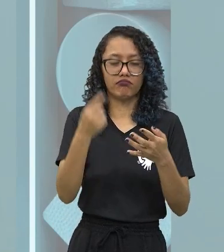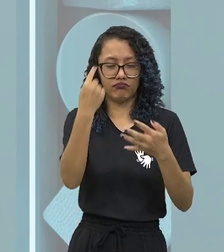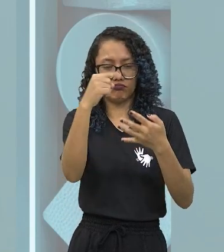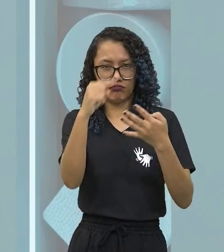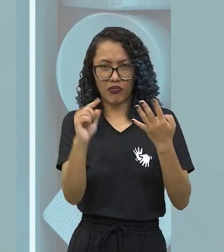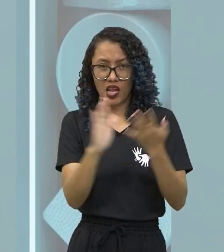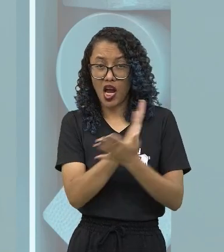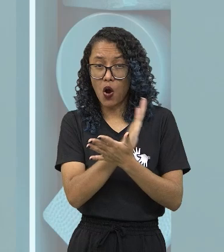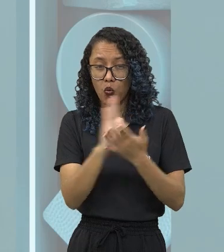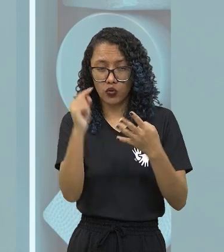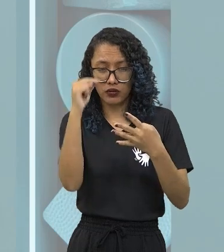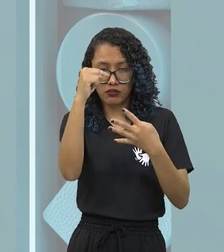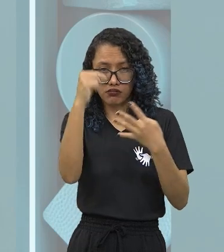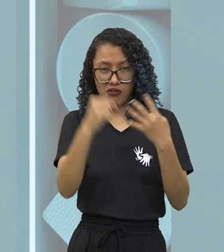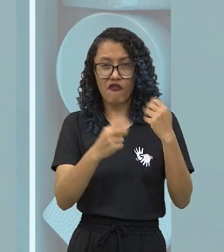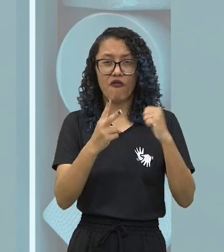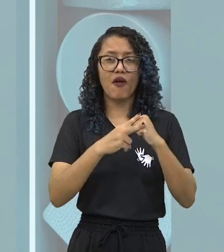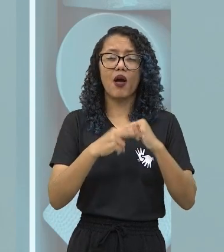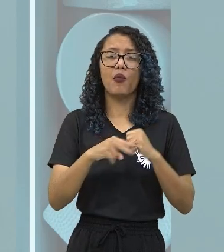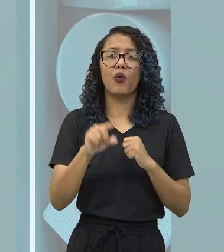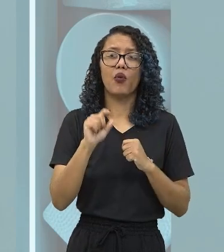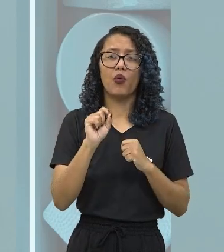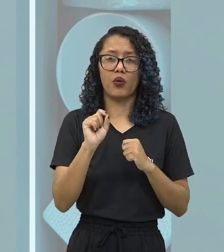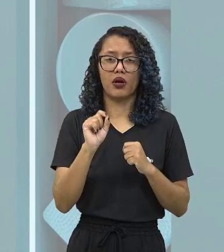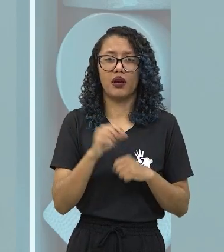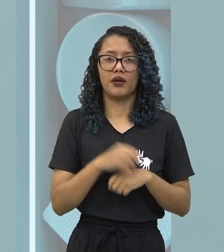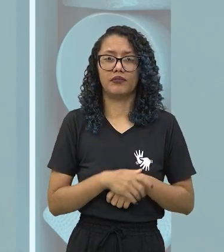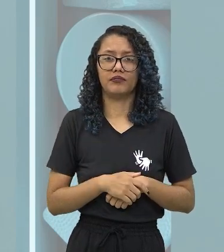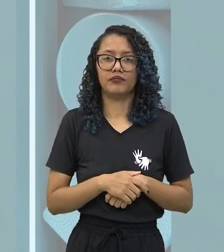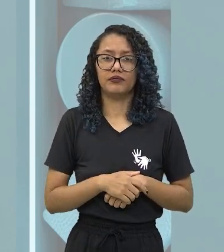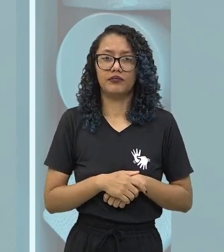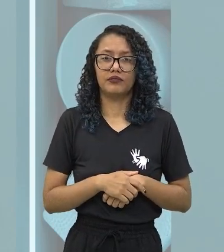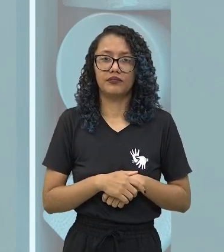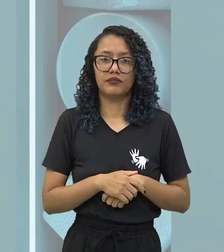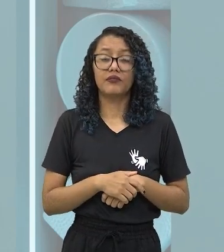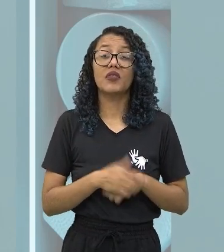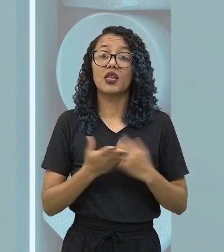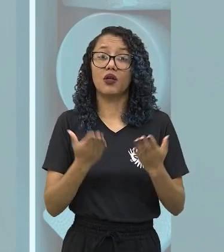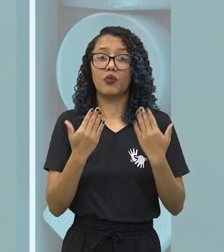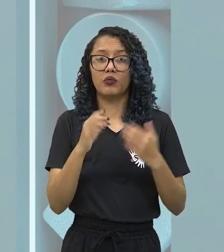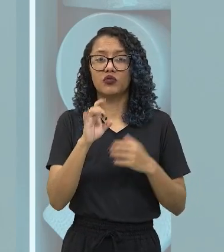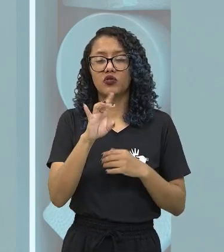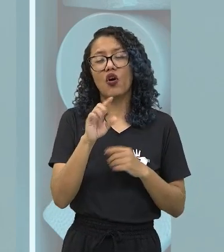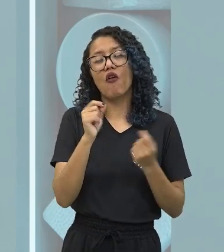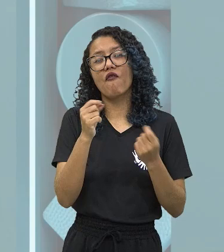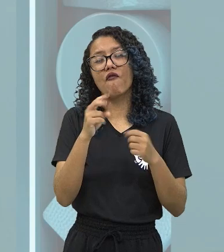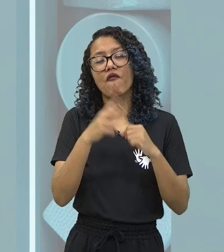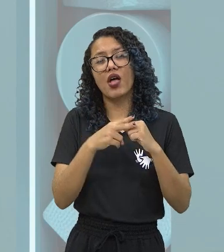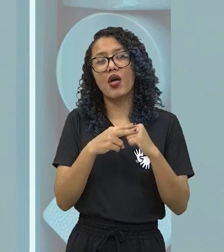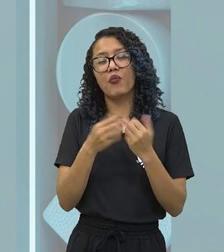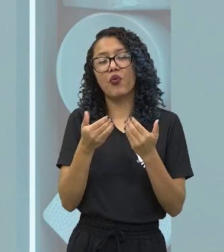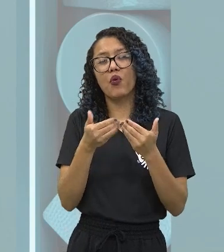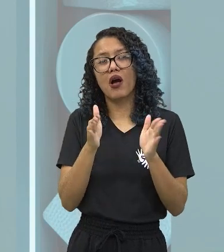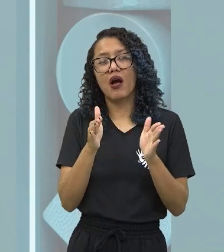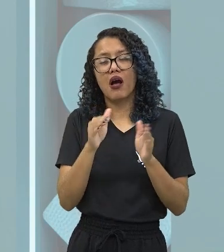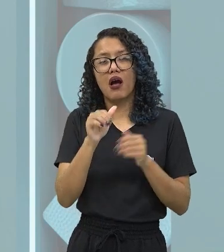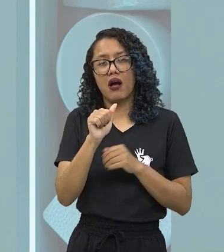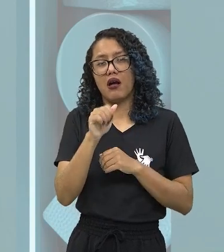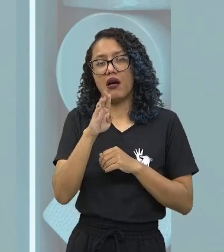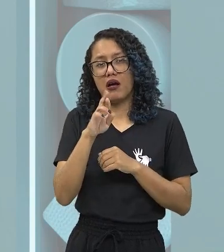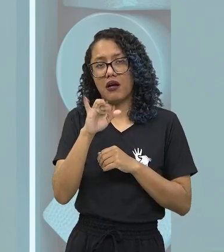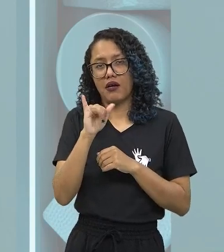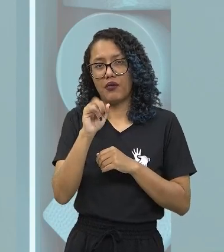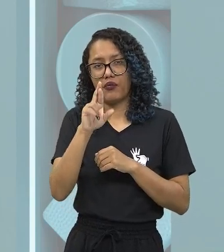verbos, alguns, né? Aliás, nesse caso aqui da charla, somente o verbo abrir. Ele não é um verbo